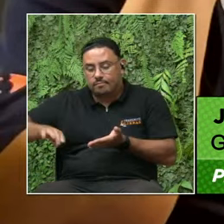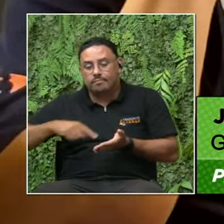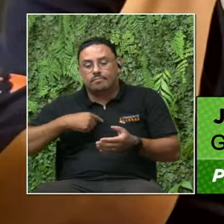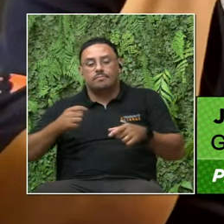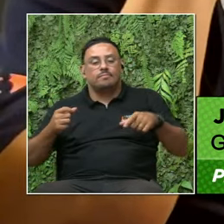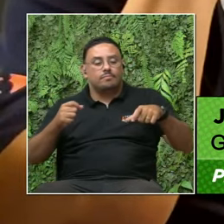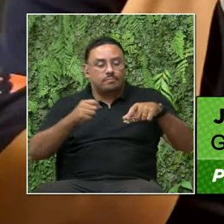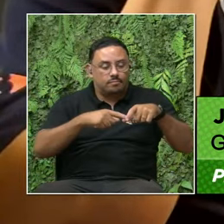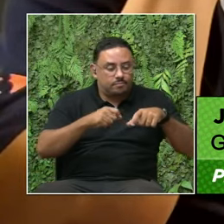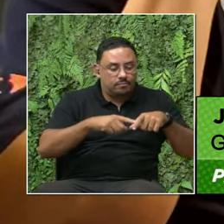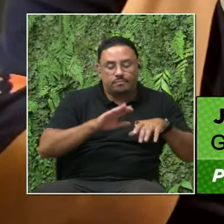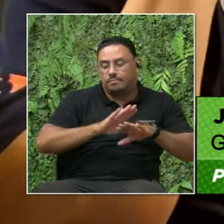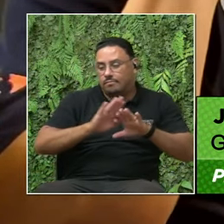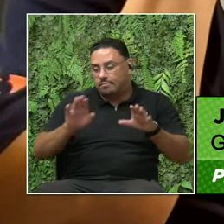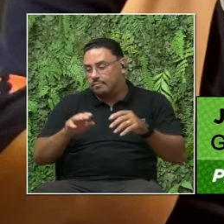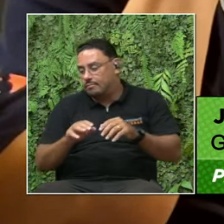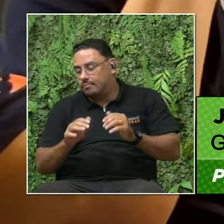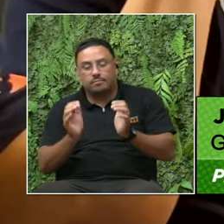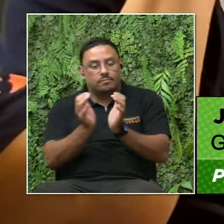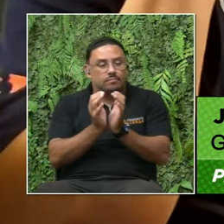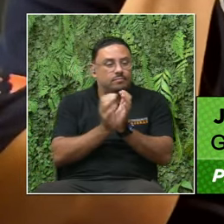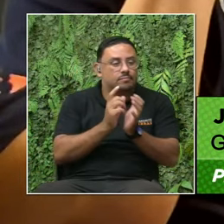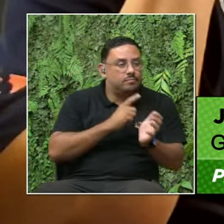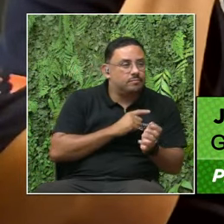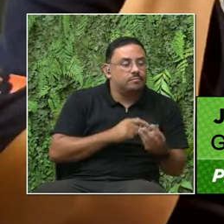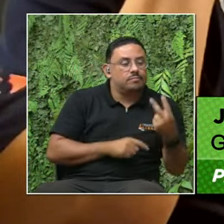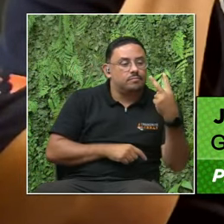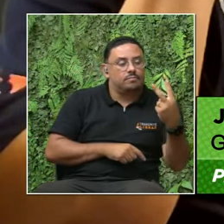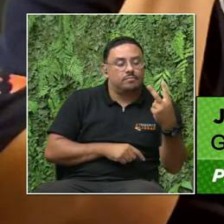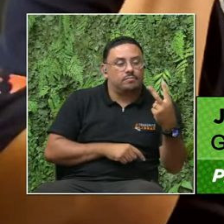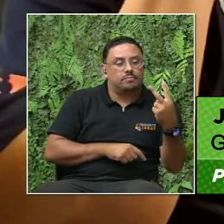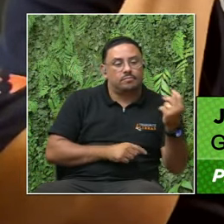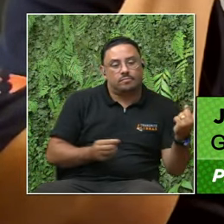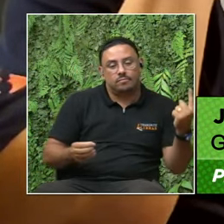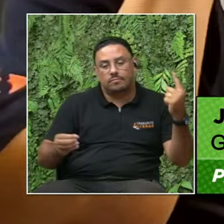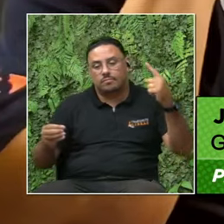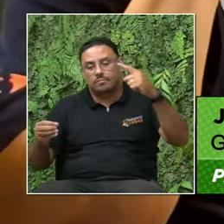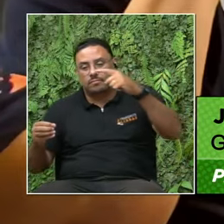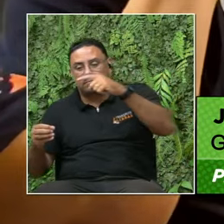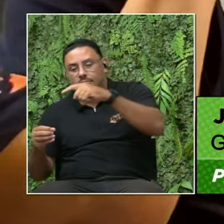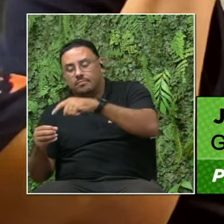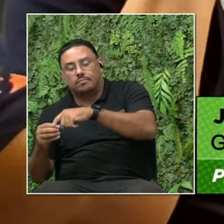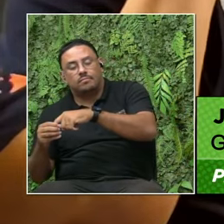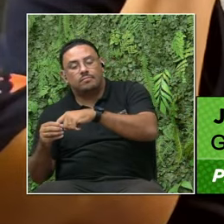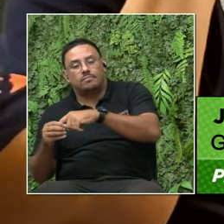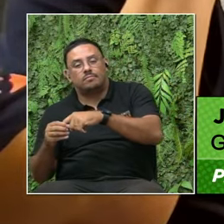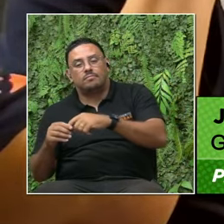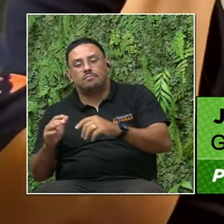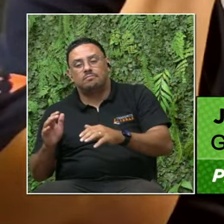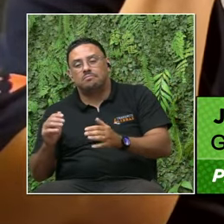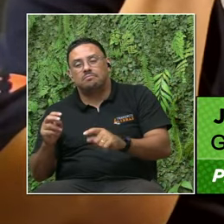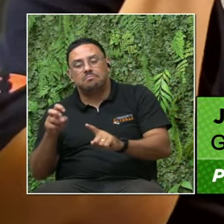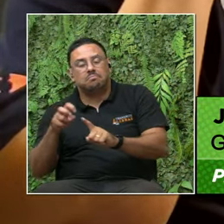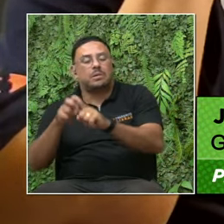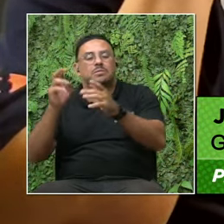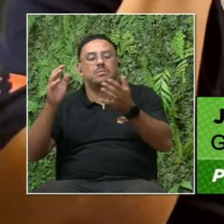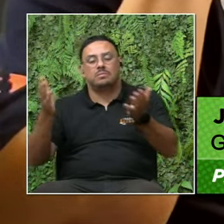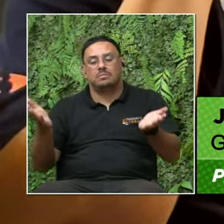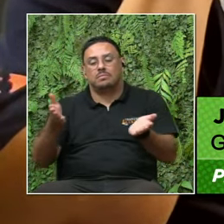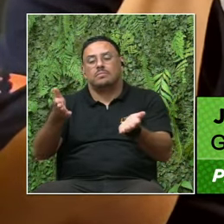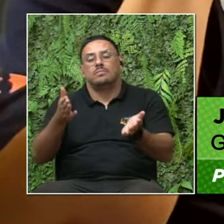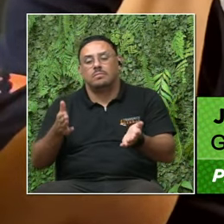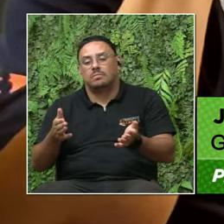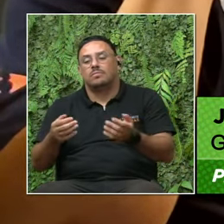atacante o time teve basicamente dois cruzamentos na grande área que pouco impactaram na defesa do